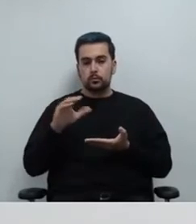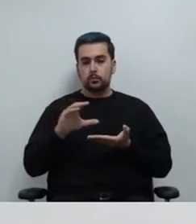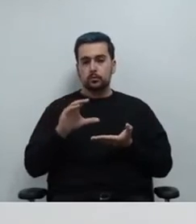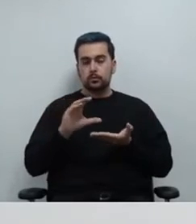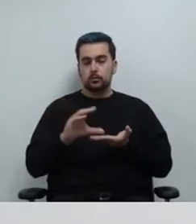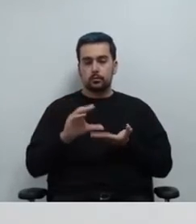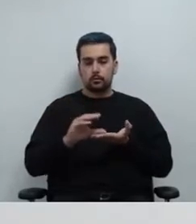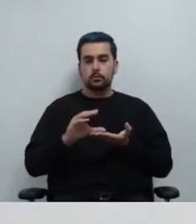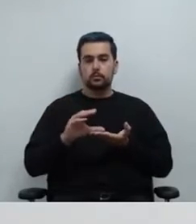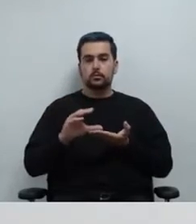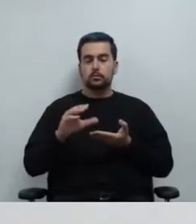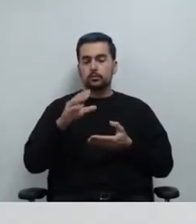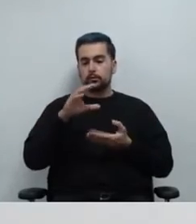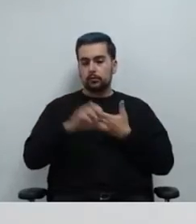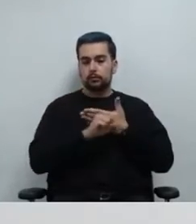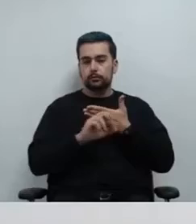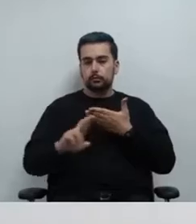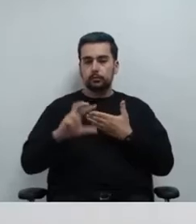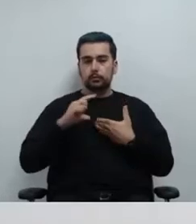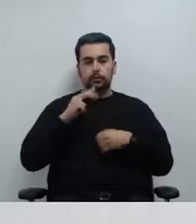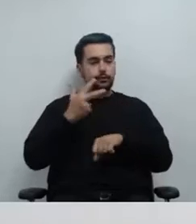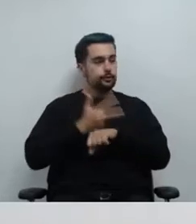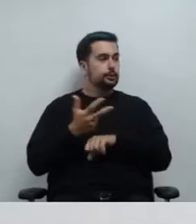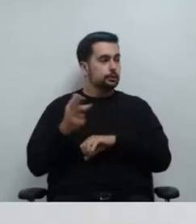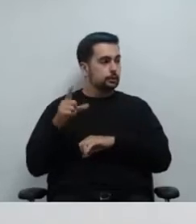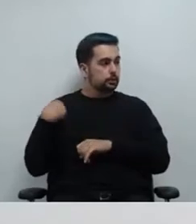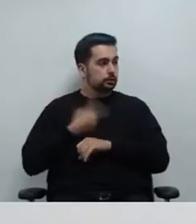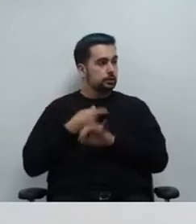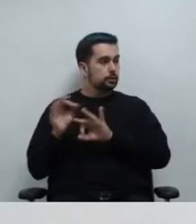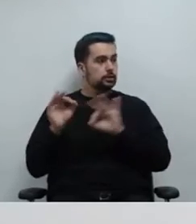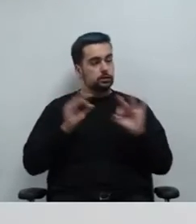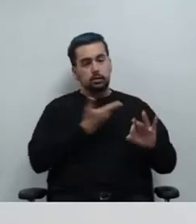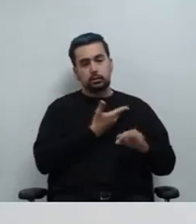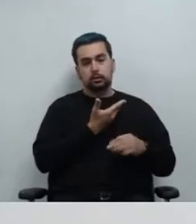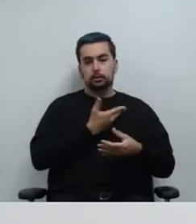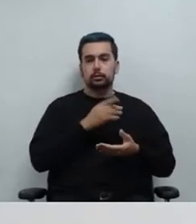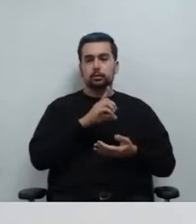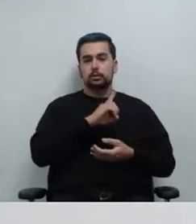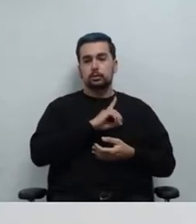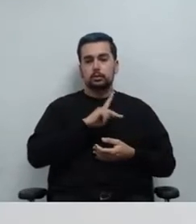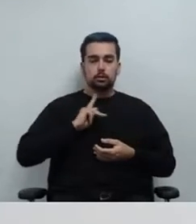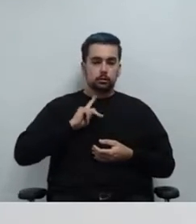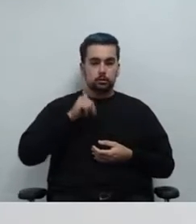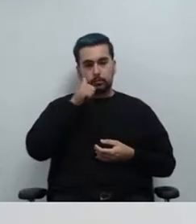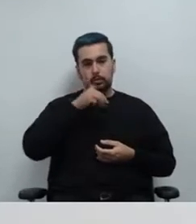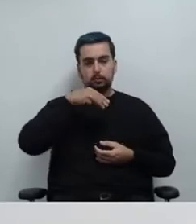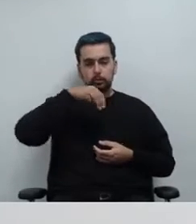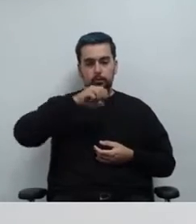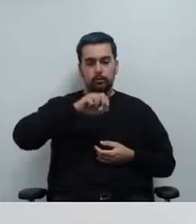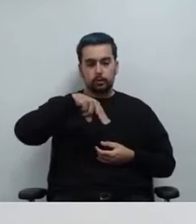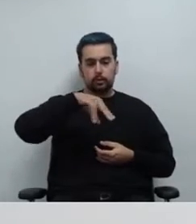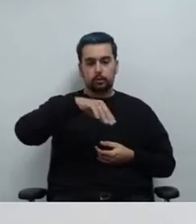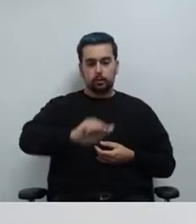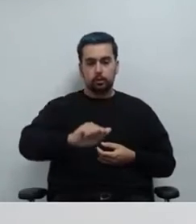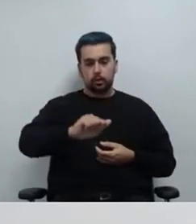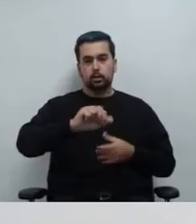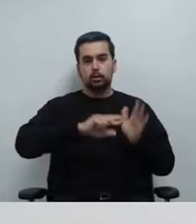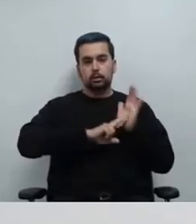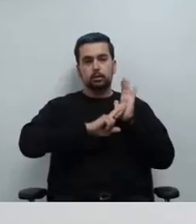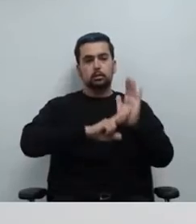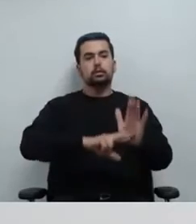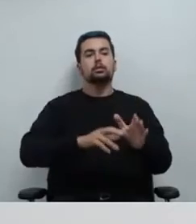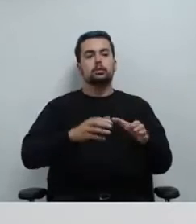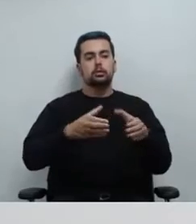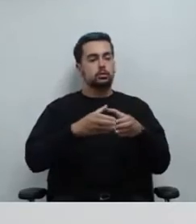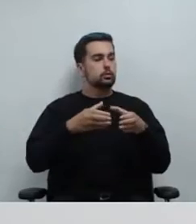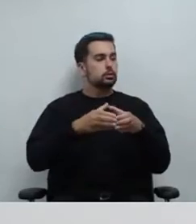sequência, nós temos aqui o vídeo encaminhado pela nossa colega defensora pública Mônica de Mello, representante do